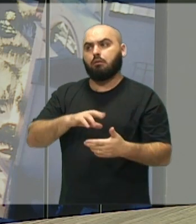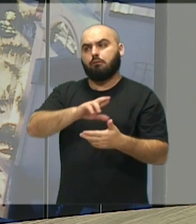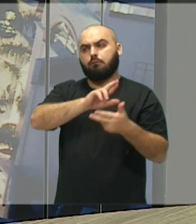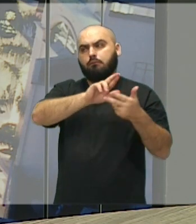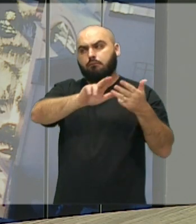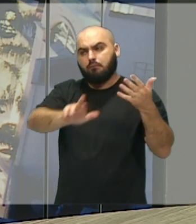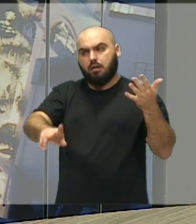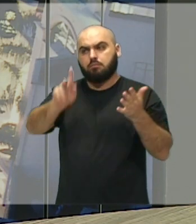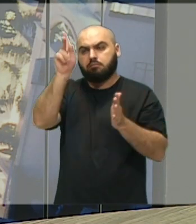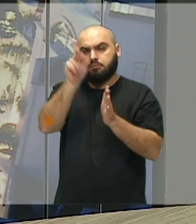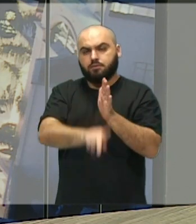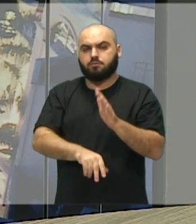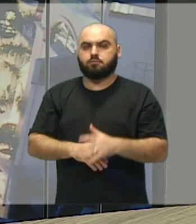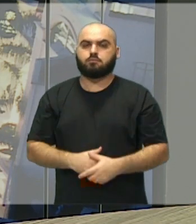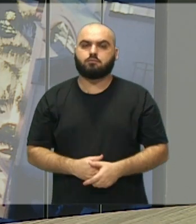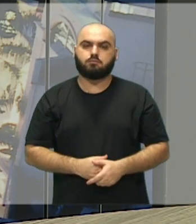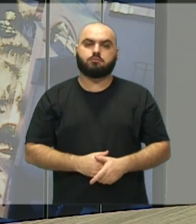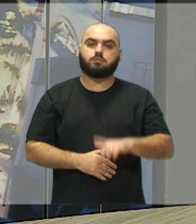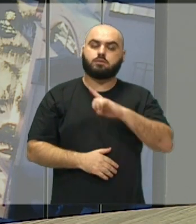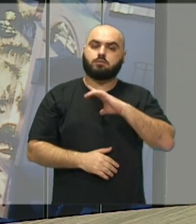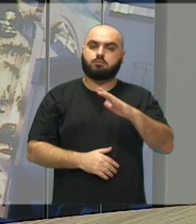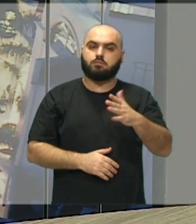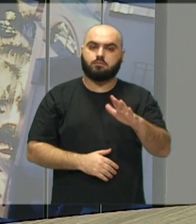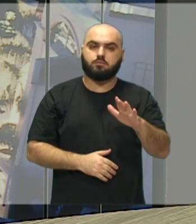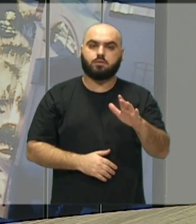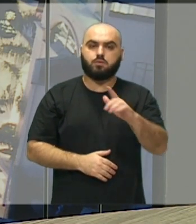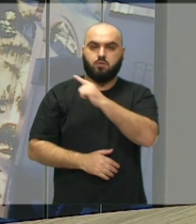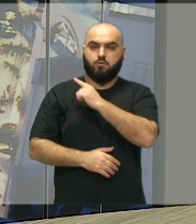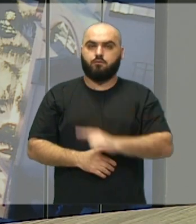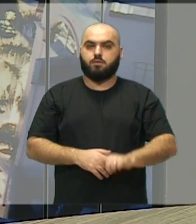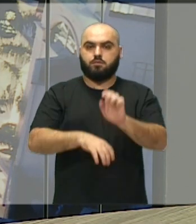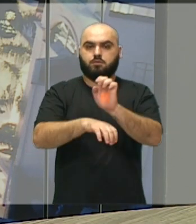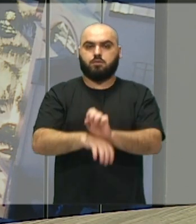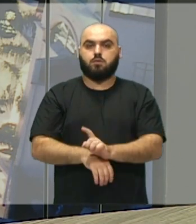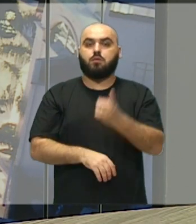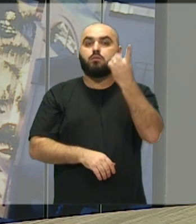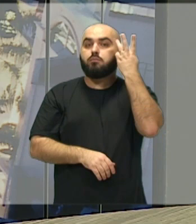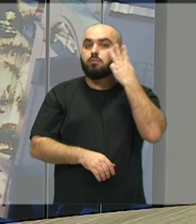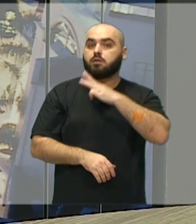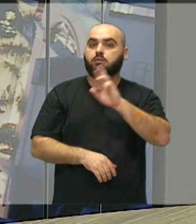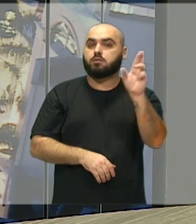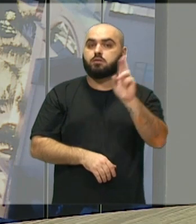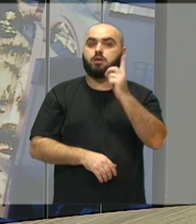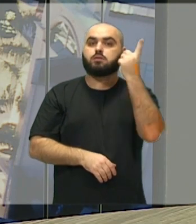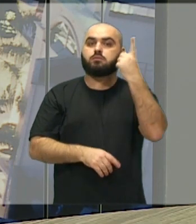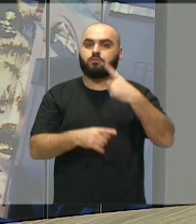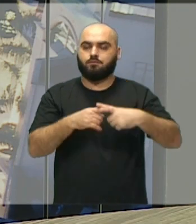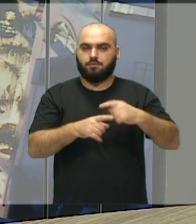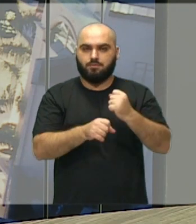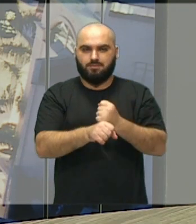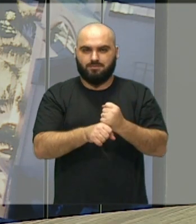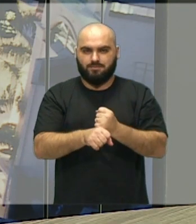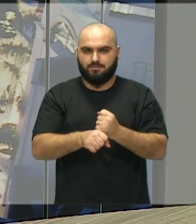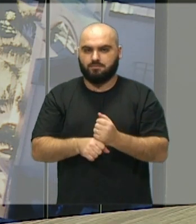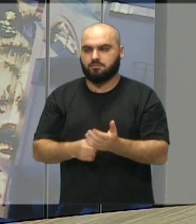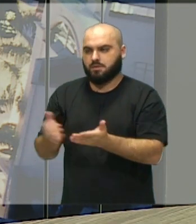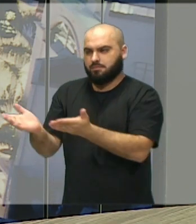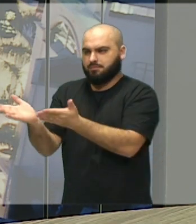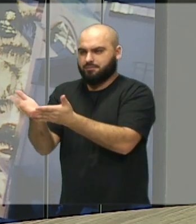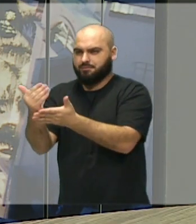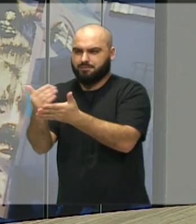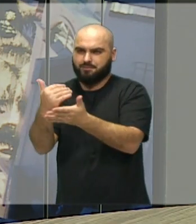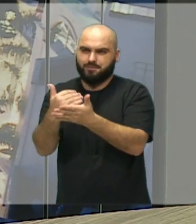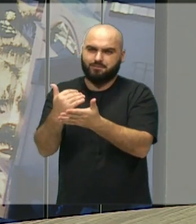Então, para o Projeto Setas, a gente recebe do governo do estado R$1 milhão por ano. A gente capta mais em